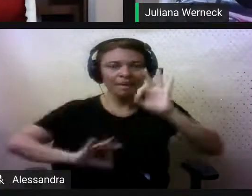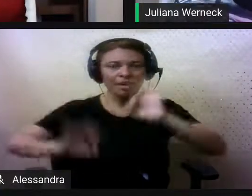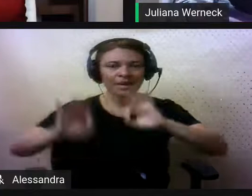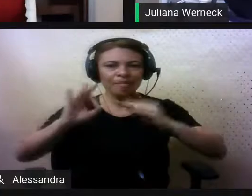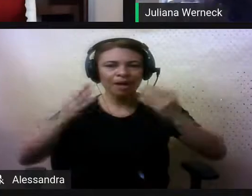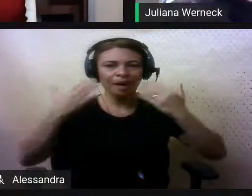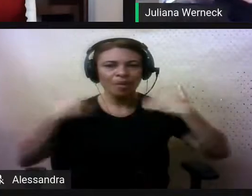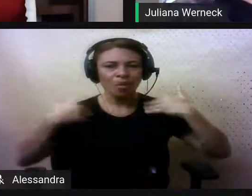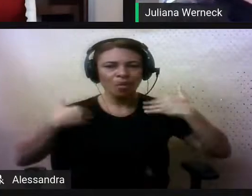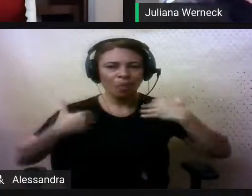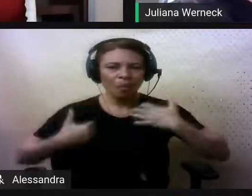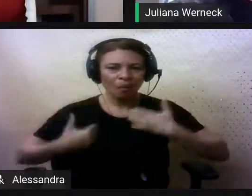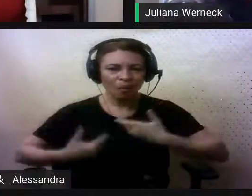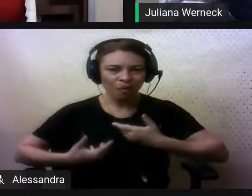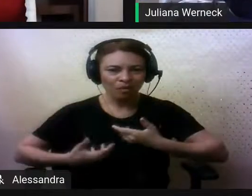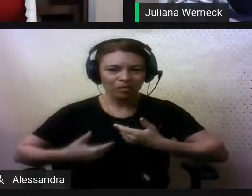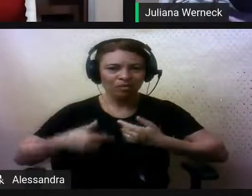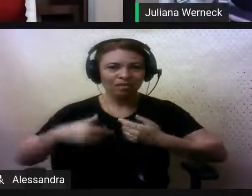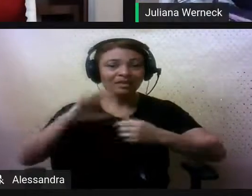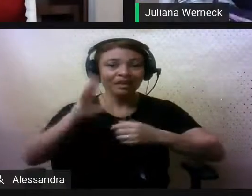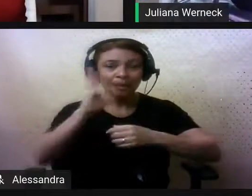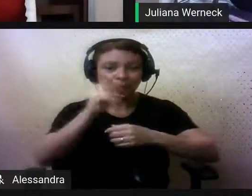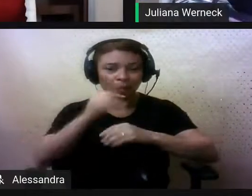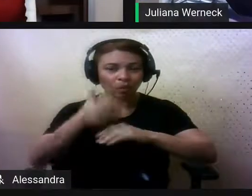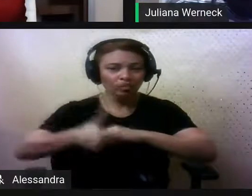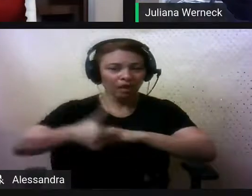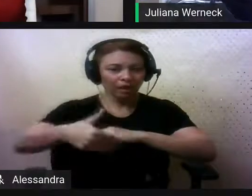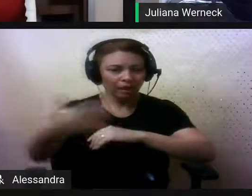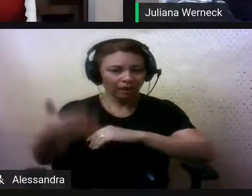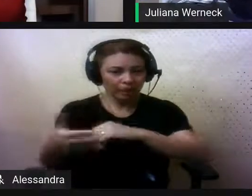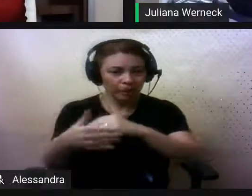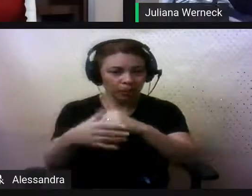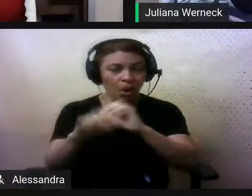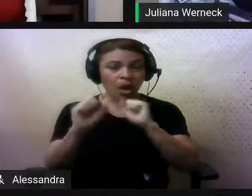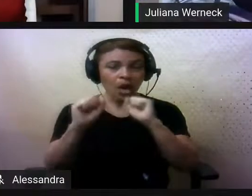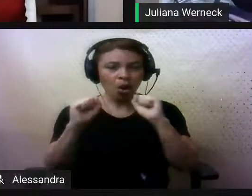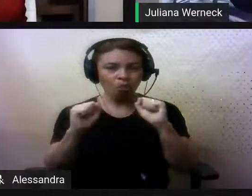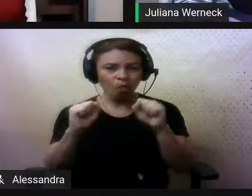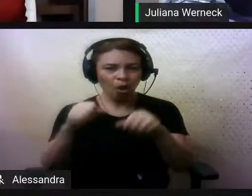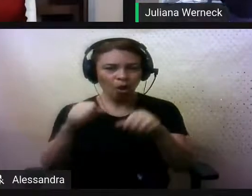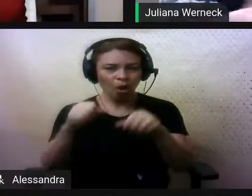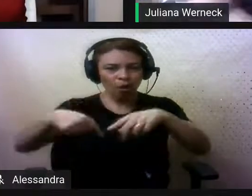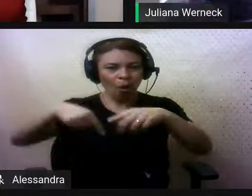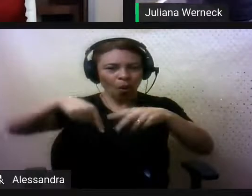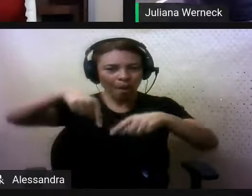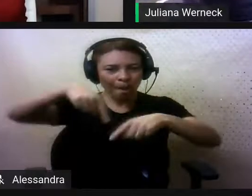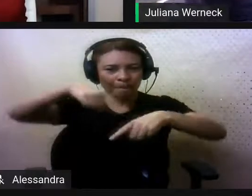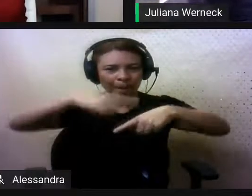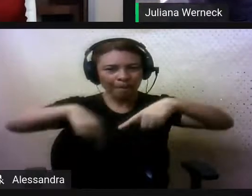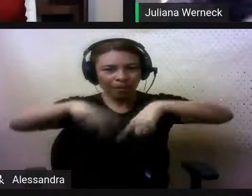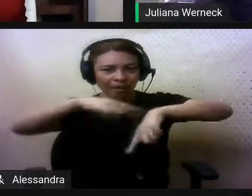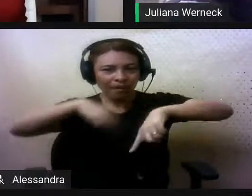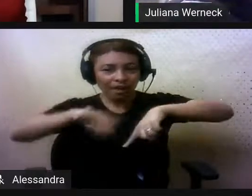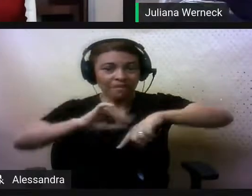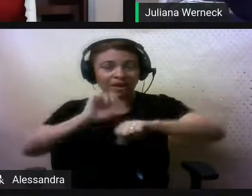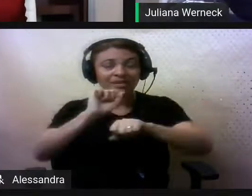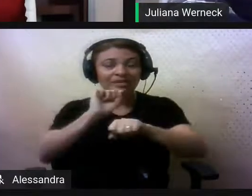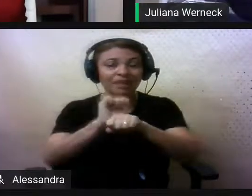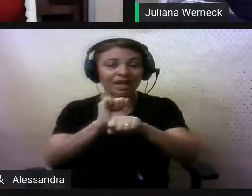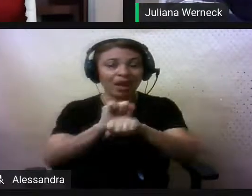isso, leva um tempo, né? Eu vou poder fazer o bambolê, mas isso leva um tempo e eu preciso desenvolver certas coisas.